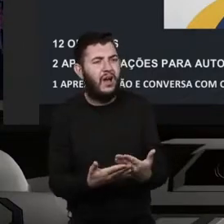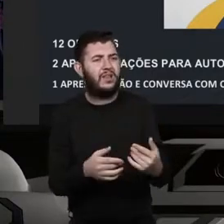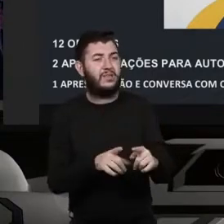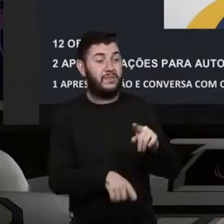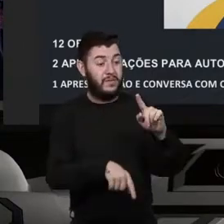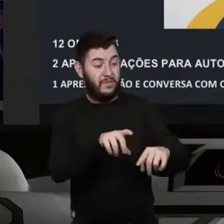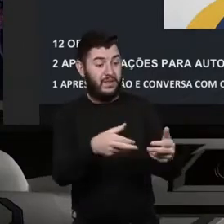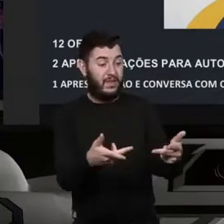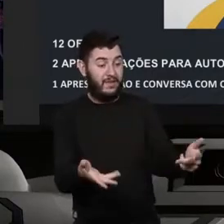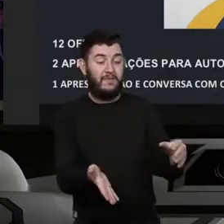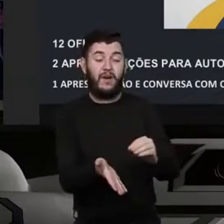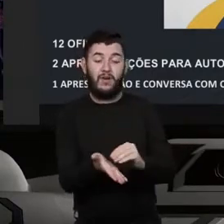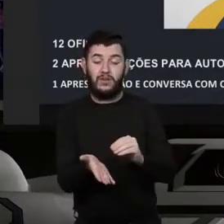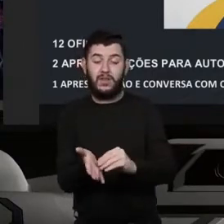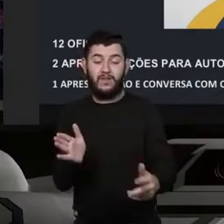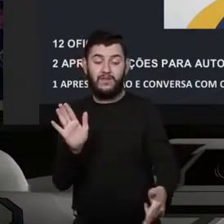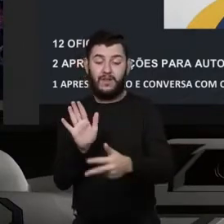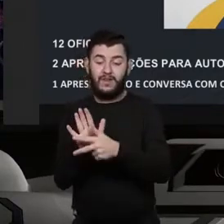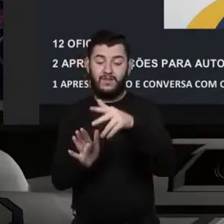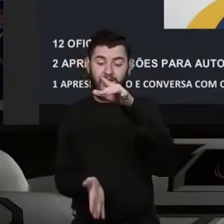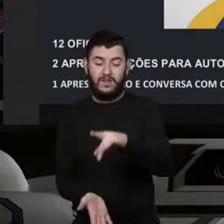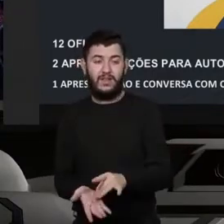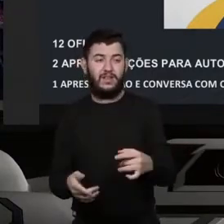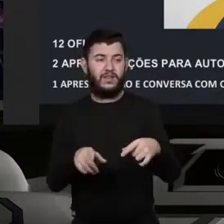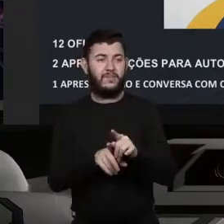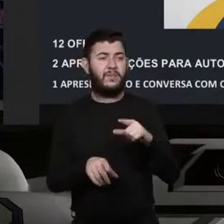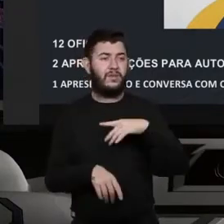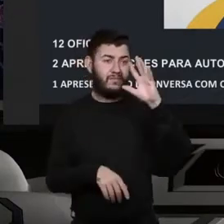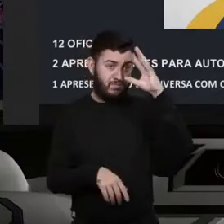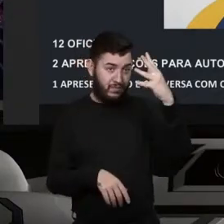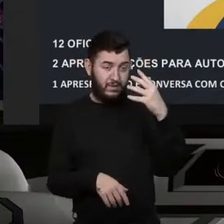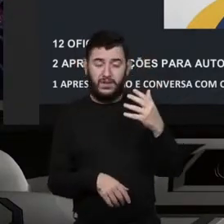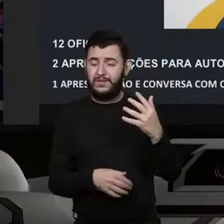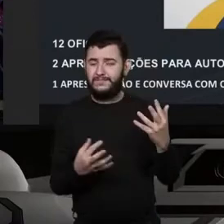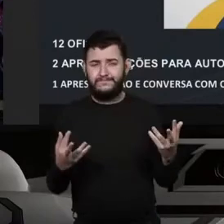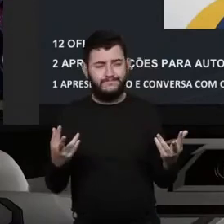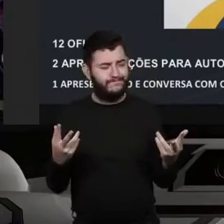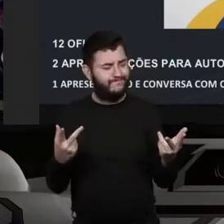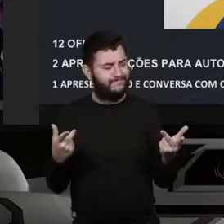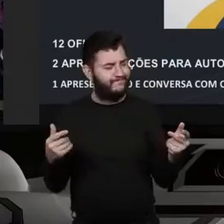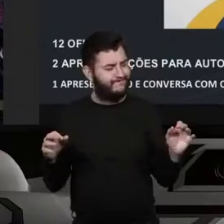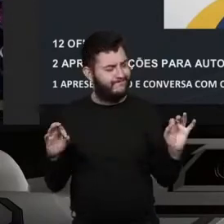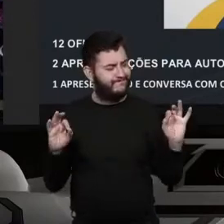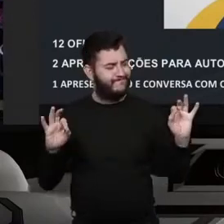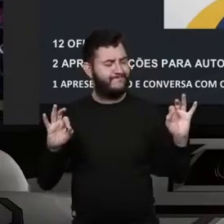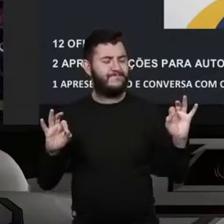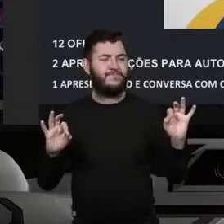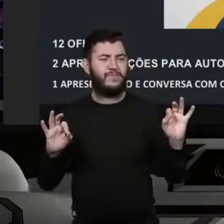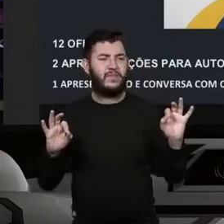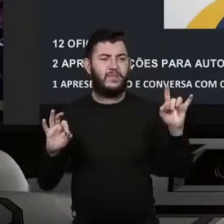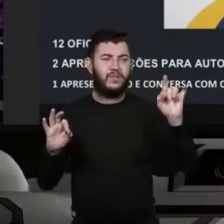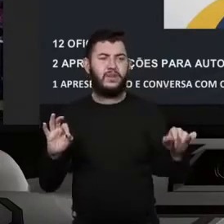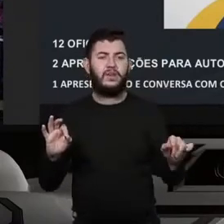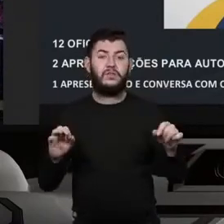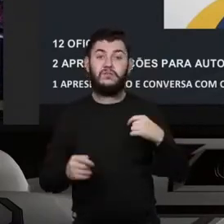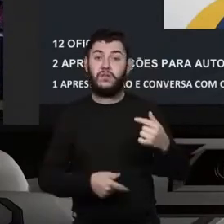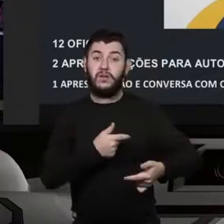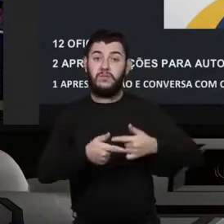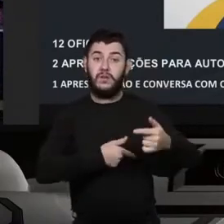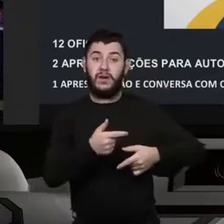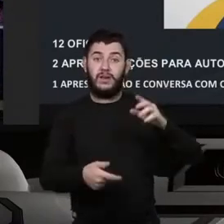validação, os resultados contidos são resultados muito ricos, que ficam aí, né? É um trabalho de Estado.